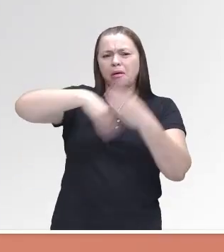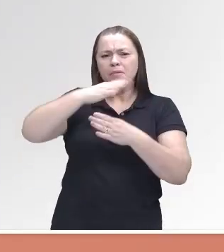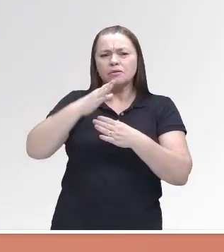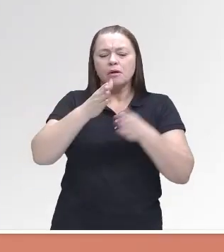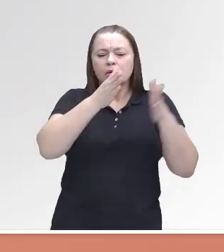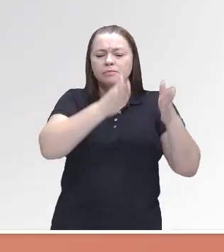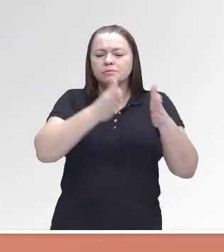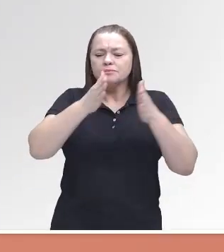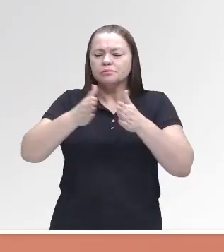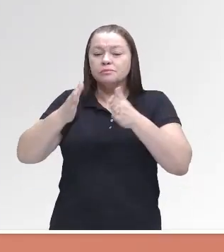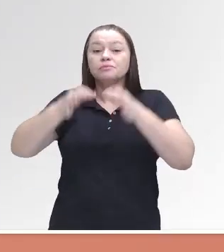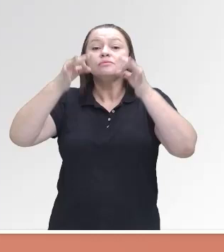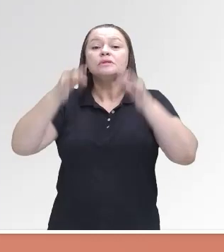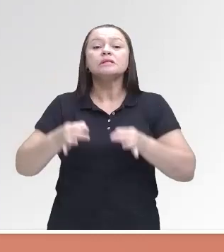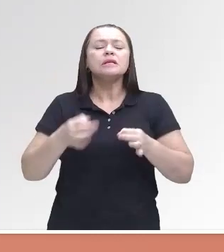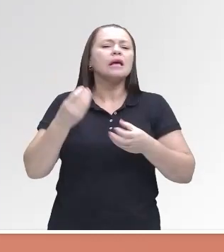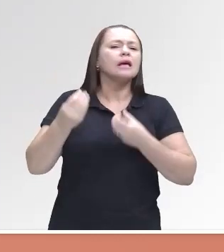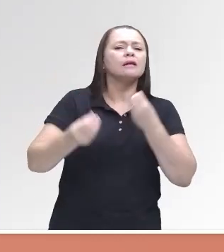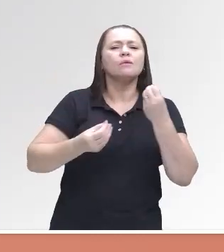ficar?